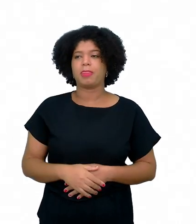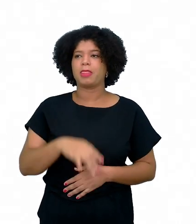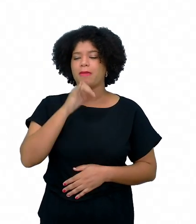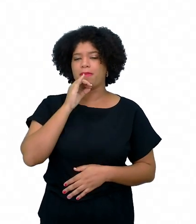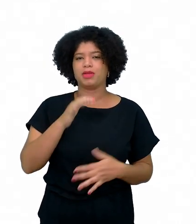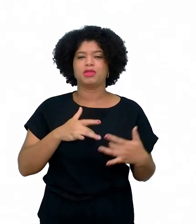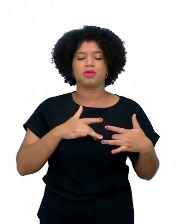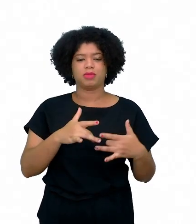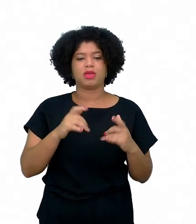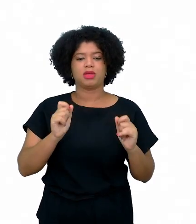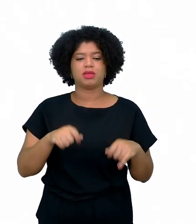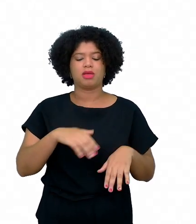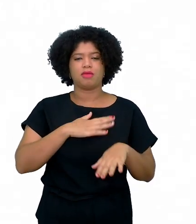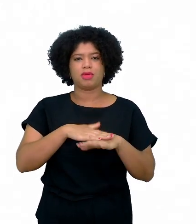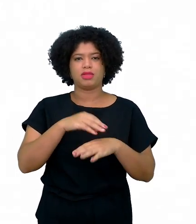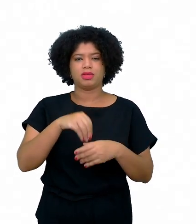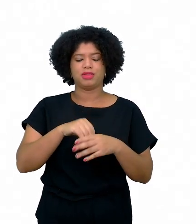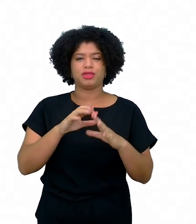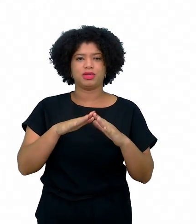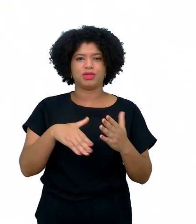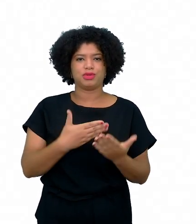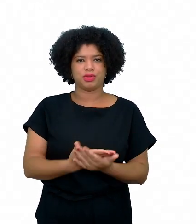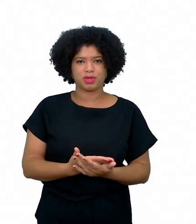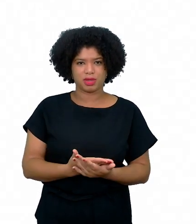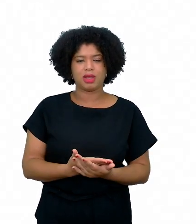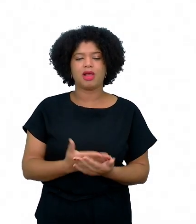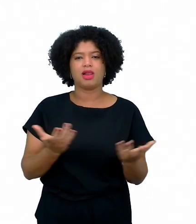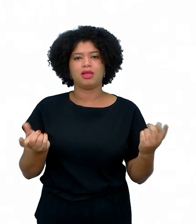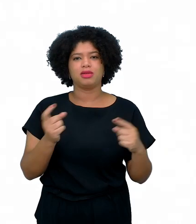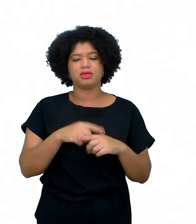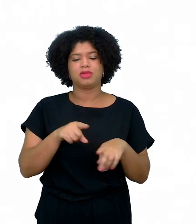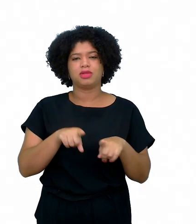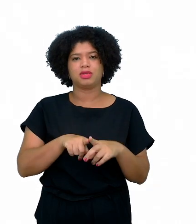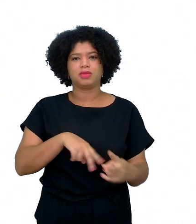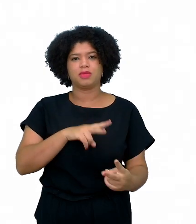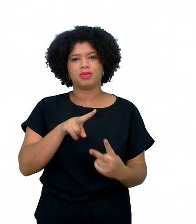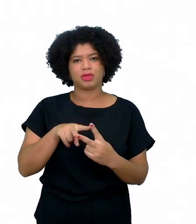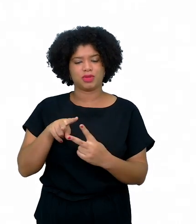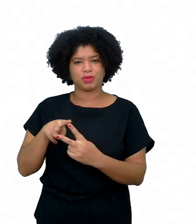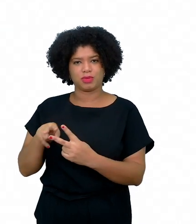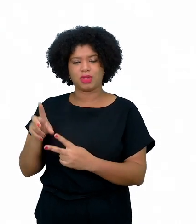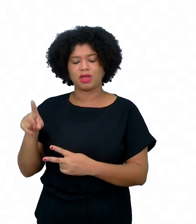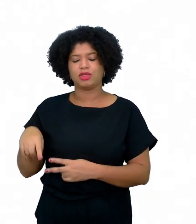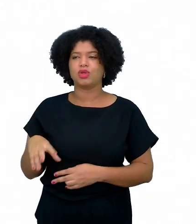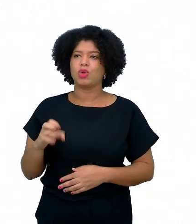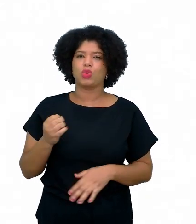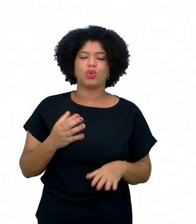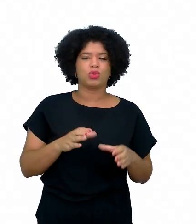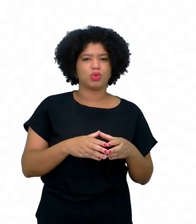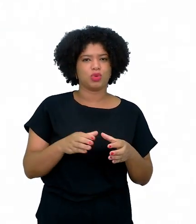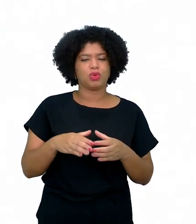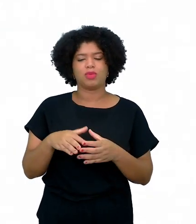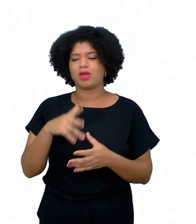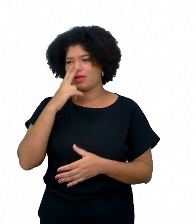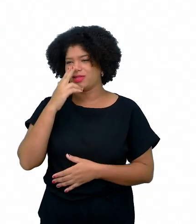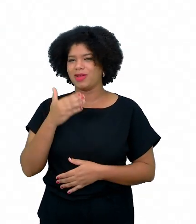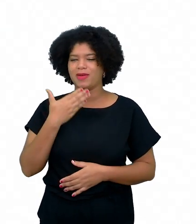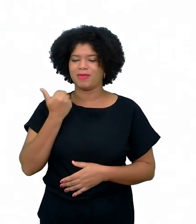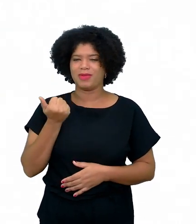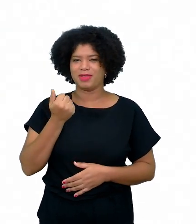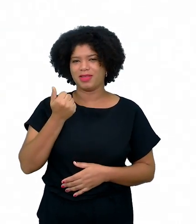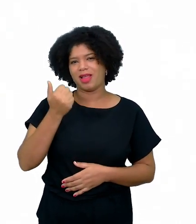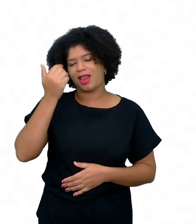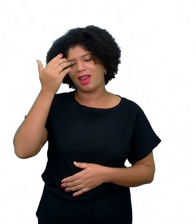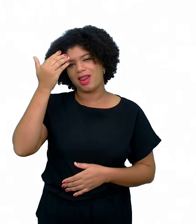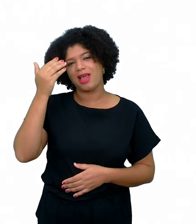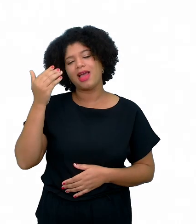eles fizessem esse trabalho de sala de aula invertida em grupo, né, se for individualmente de uma forma, se for em grupos, que eu acho mais bacana, né, que eu estou